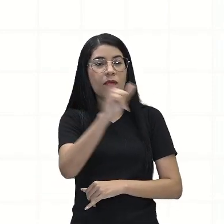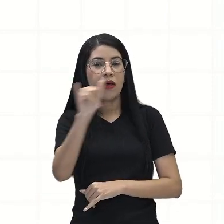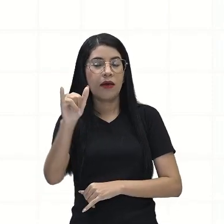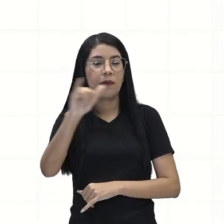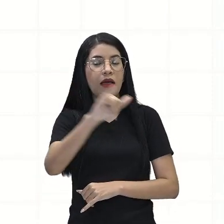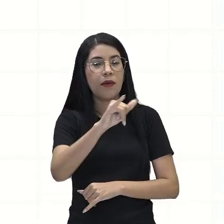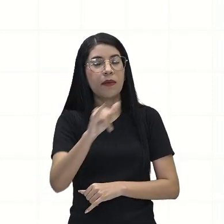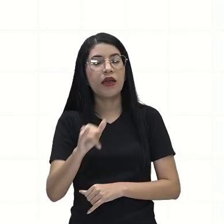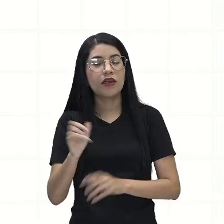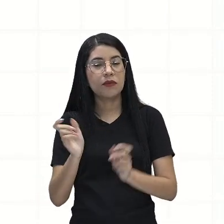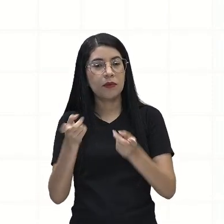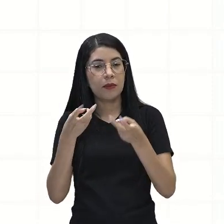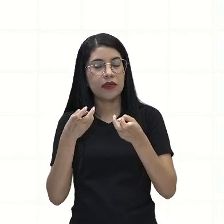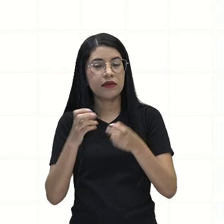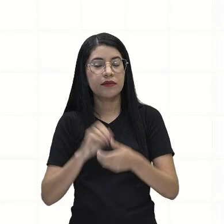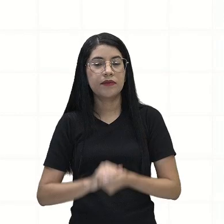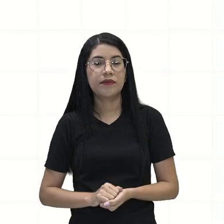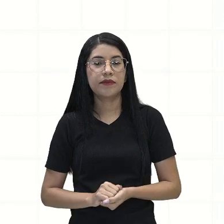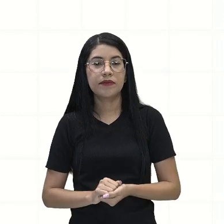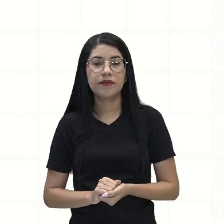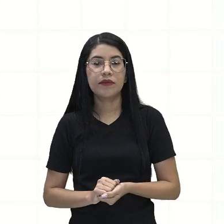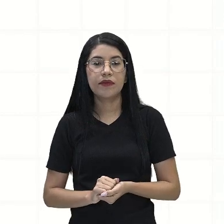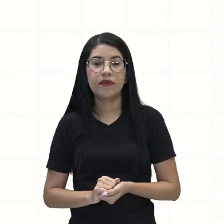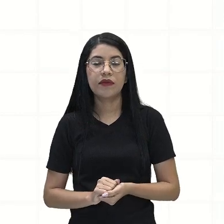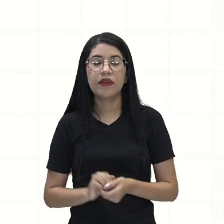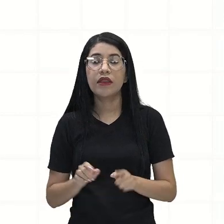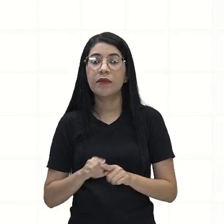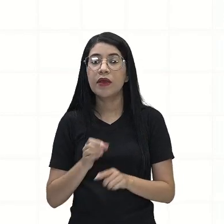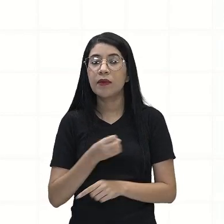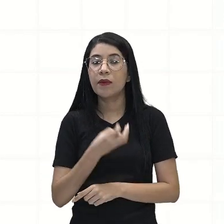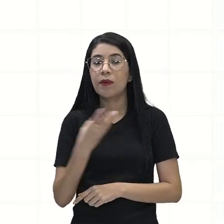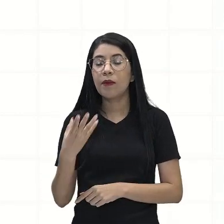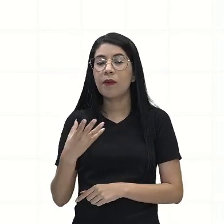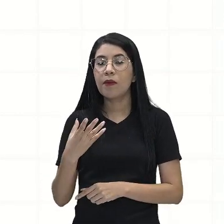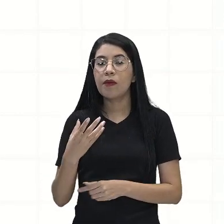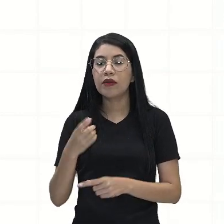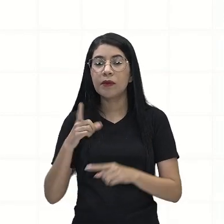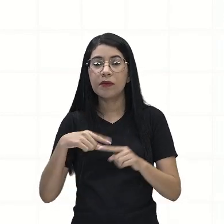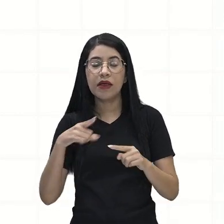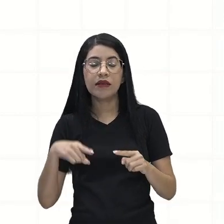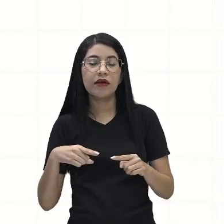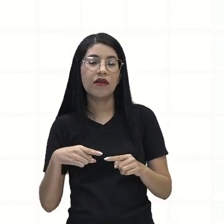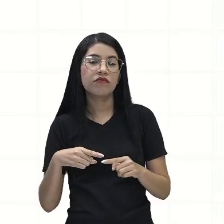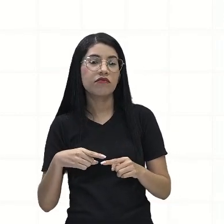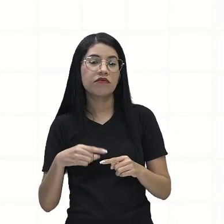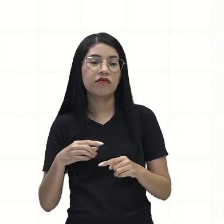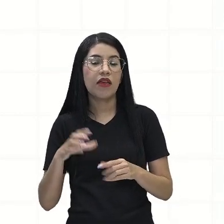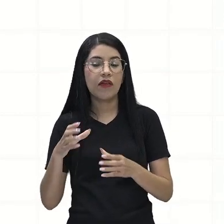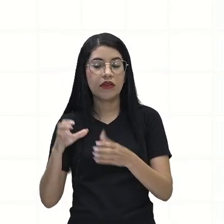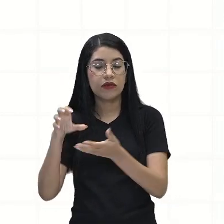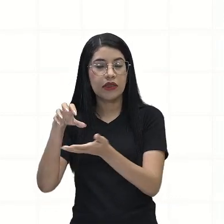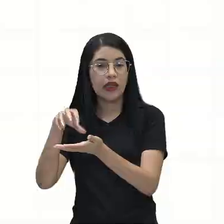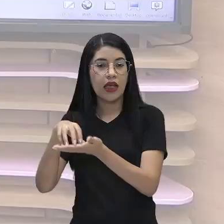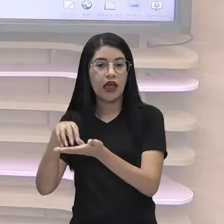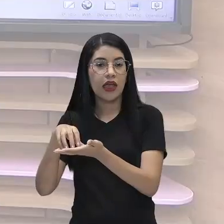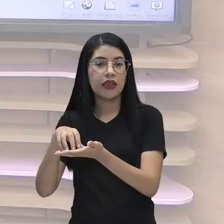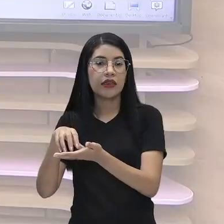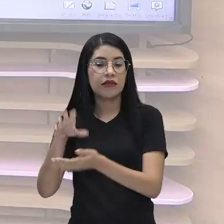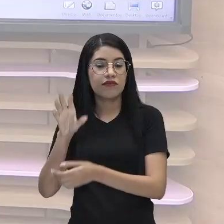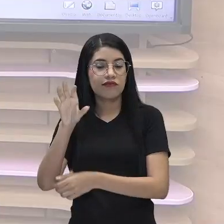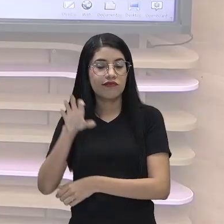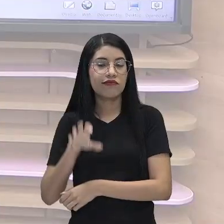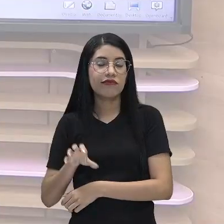observar, tá bom? A quantidade de cargas também que sai de cada um cada uma das regiões. A gente